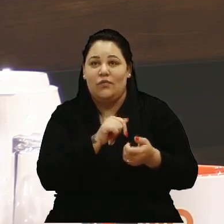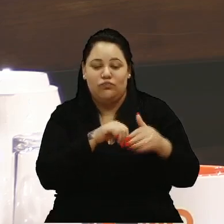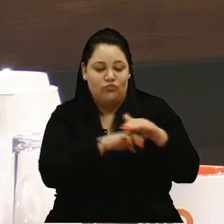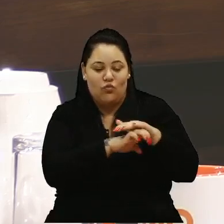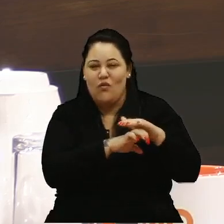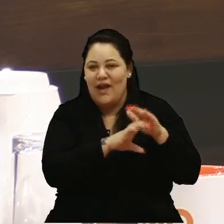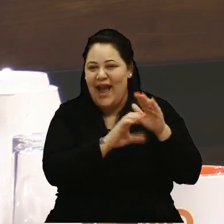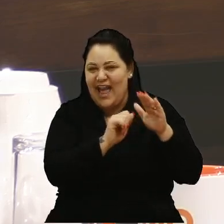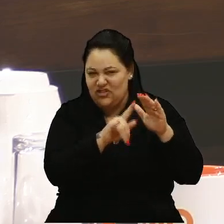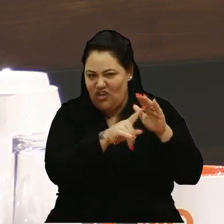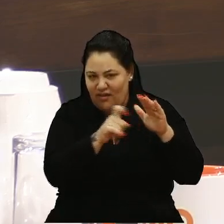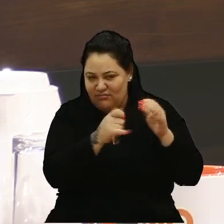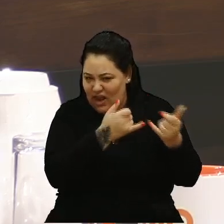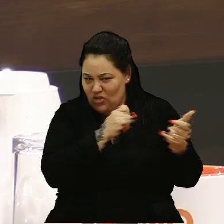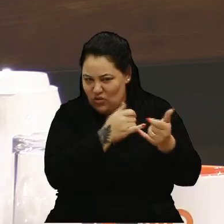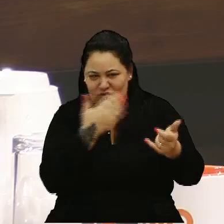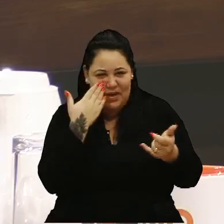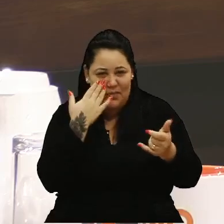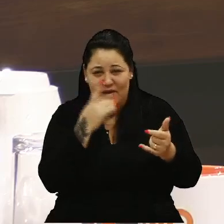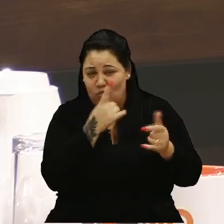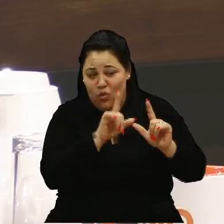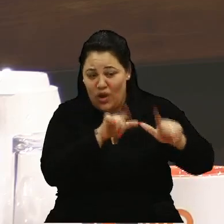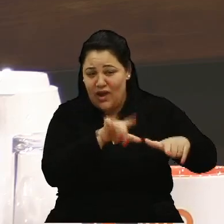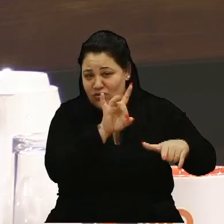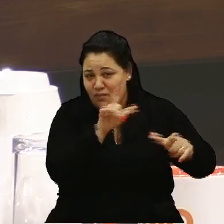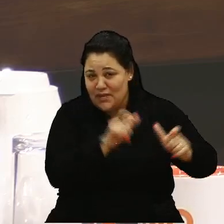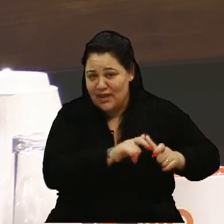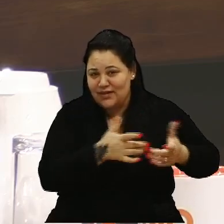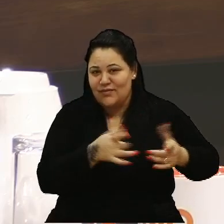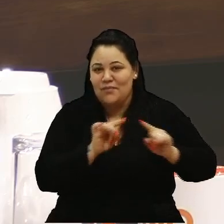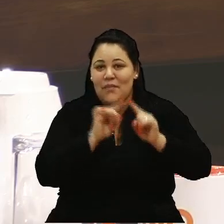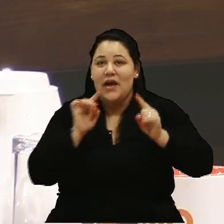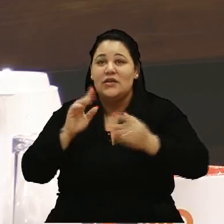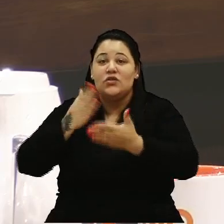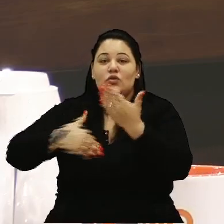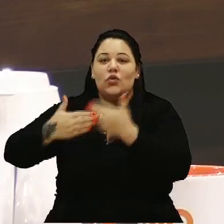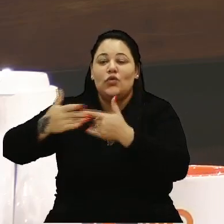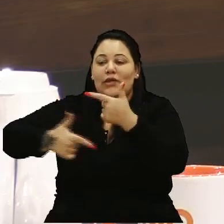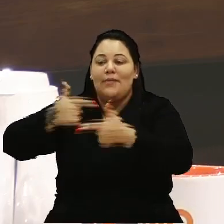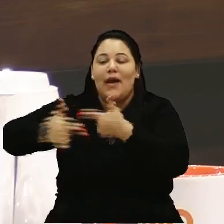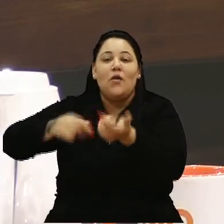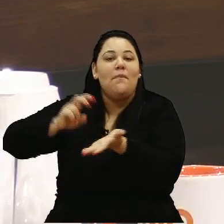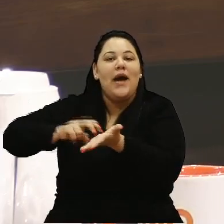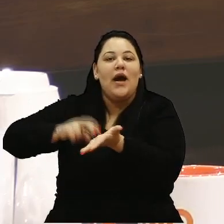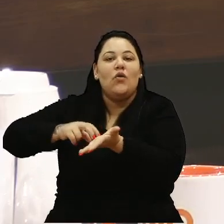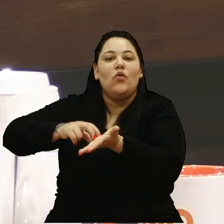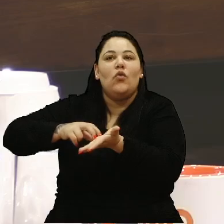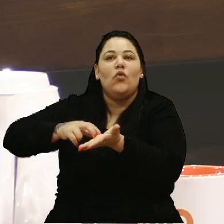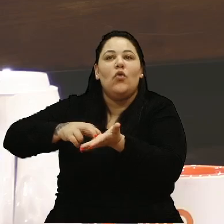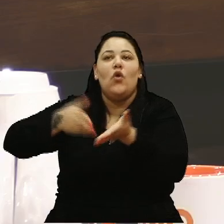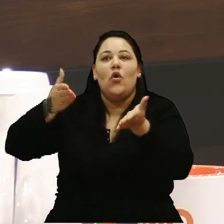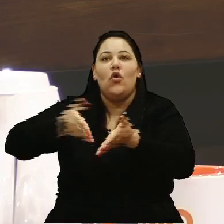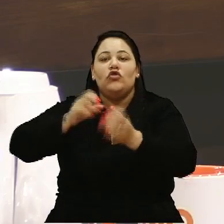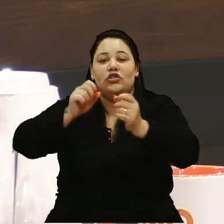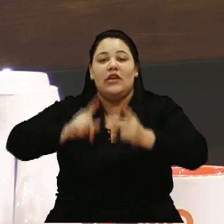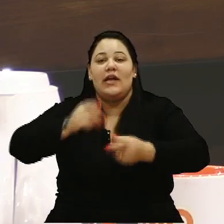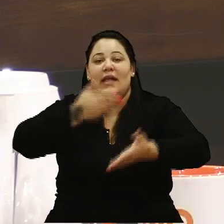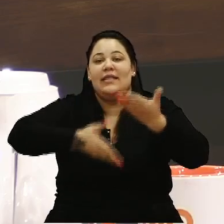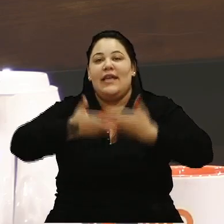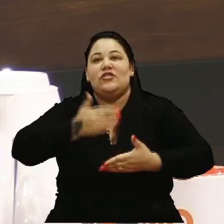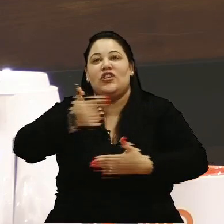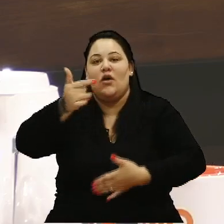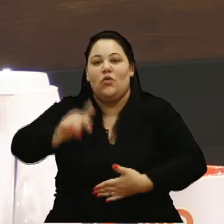né? Mas toda aquela parte de bancária, hoje quem está suprindo é uma outra agência bancária e não